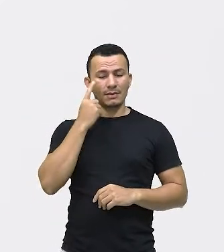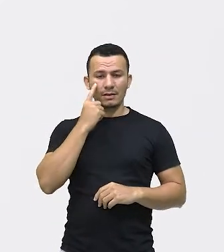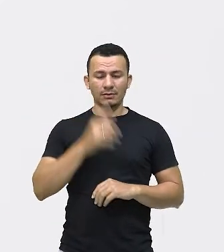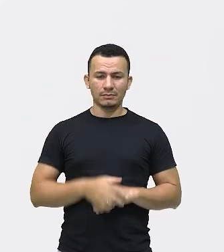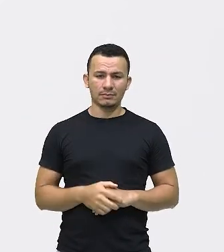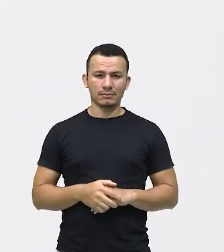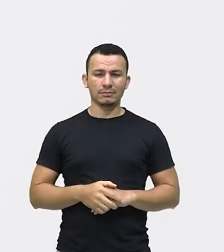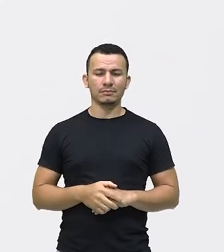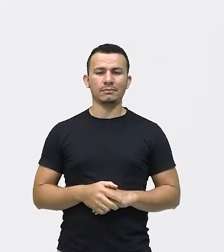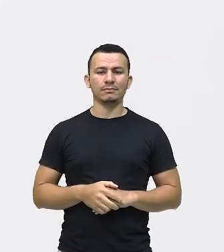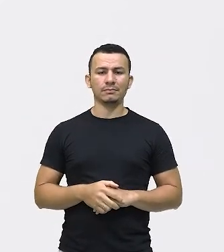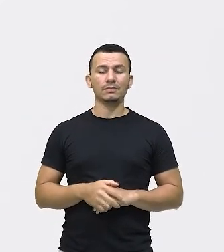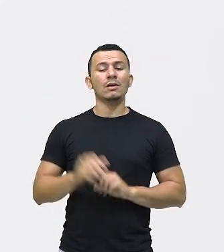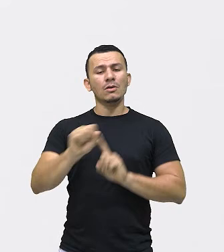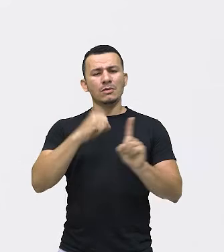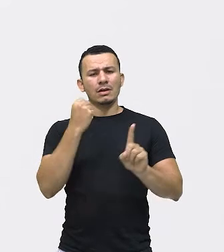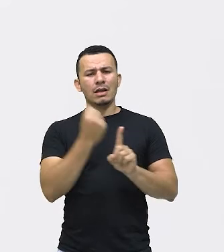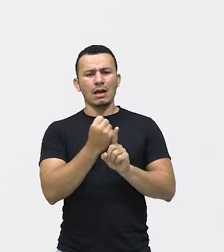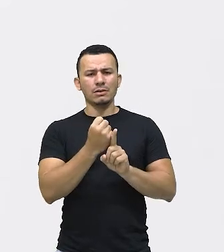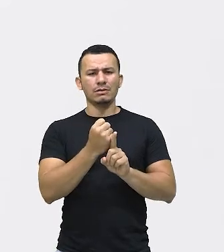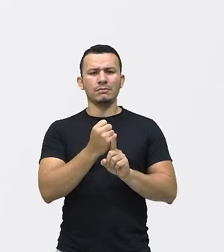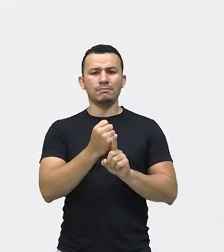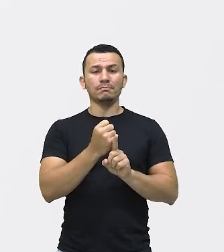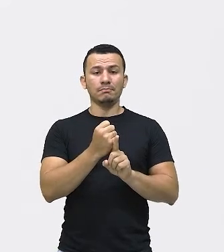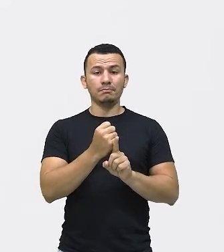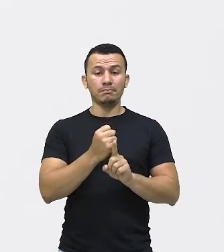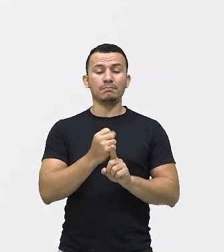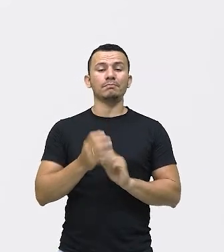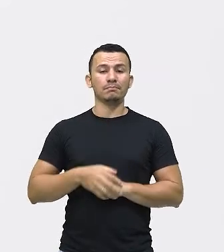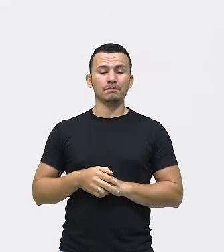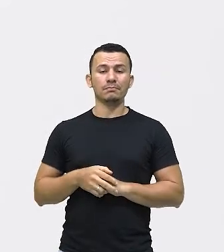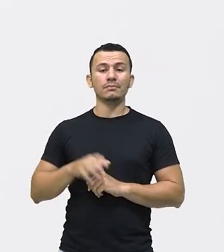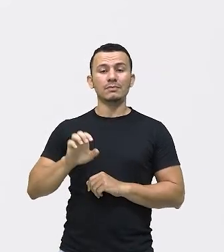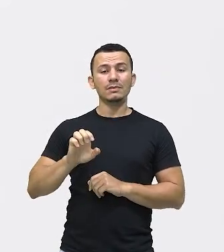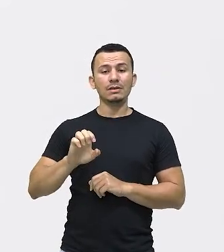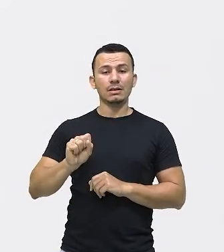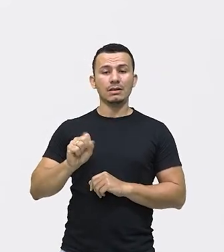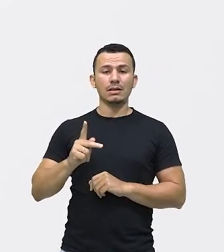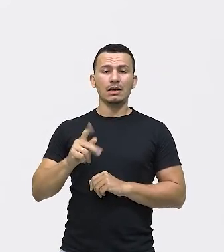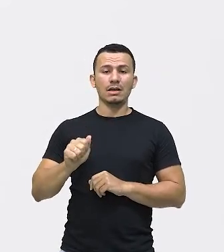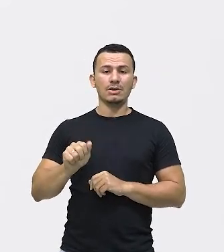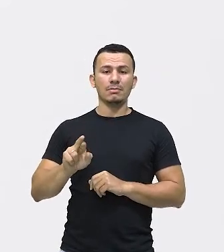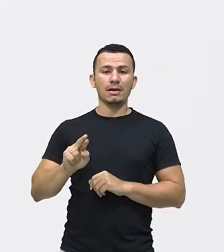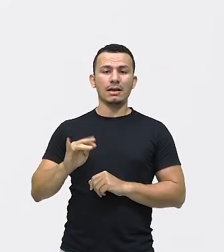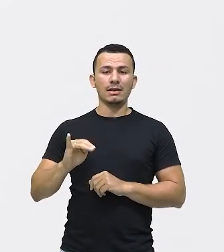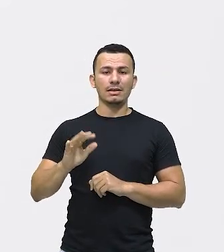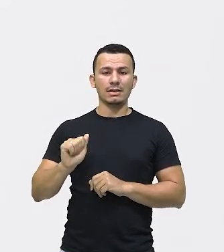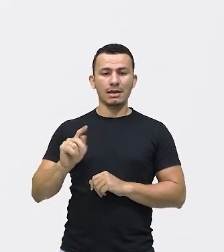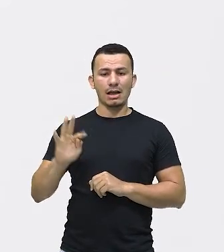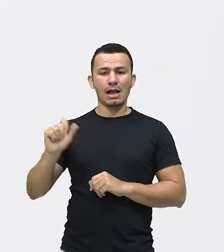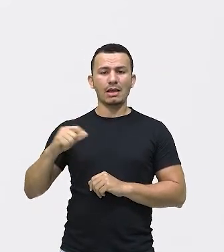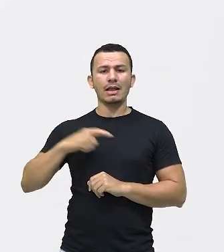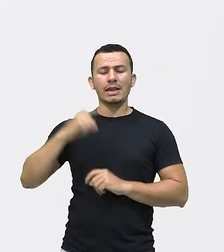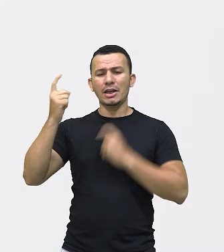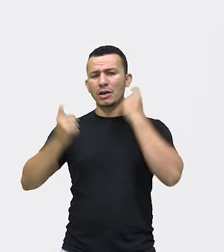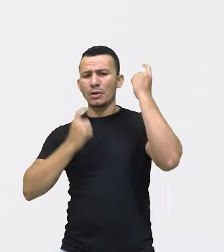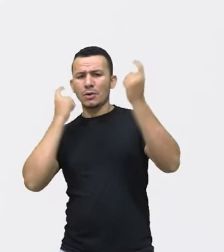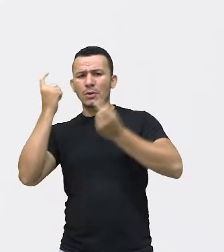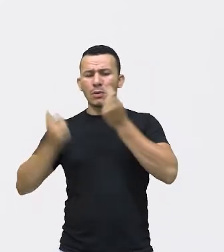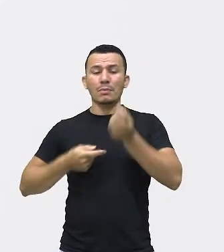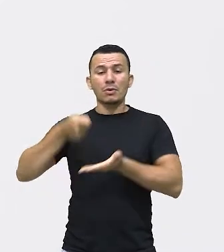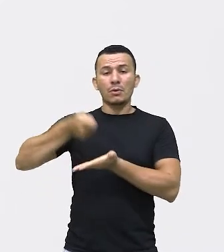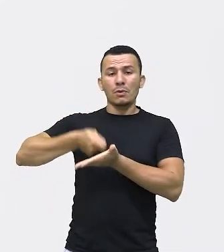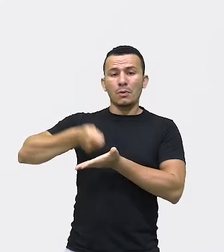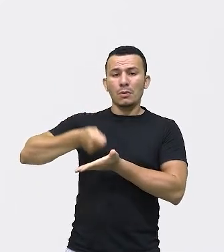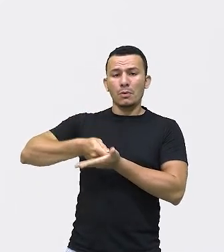de manter a ordem social, os esparciatas mantiveram ali um rígido controle